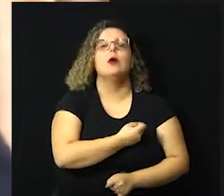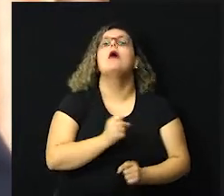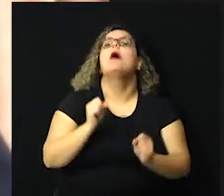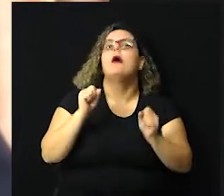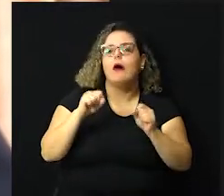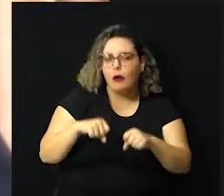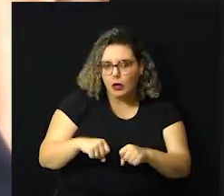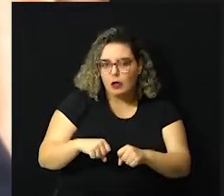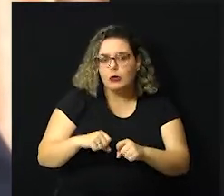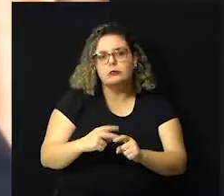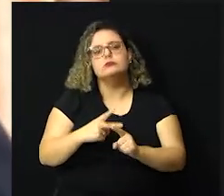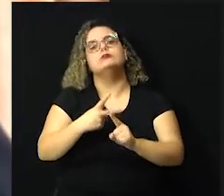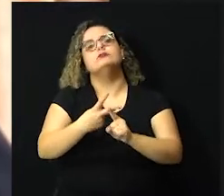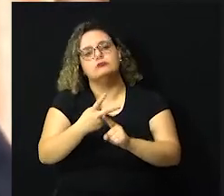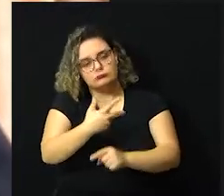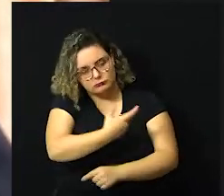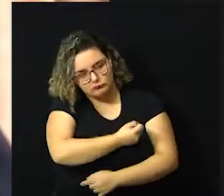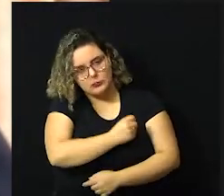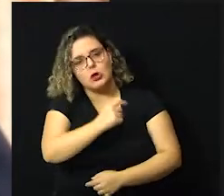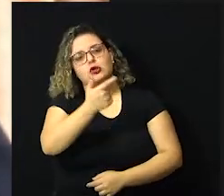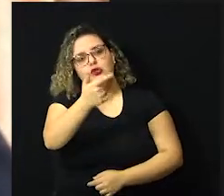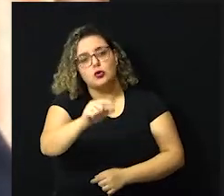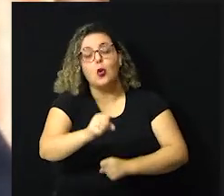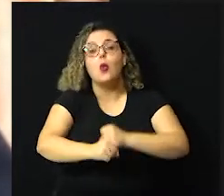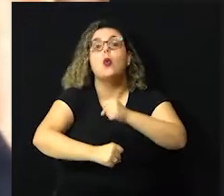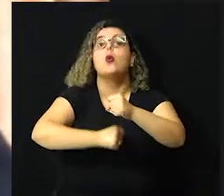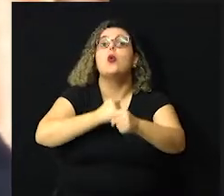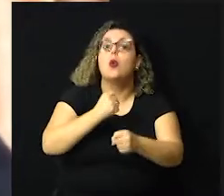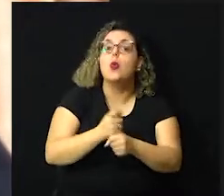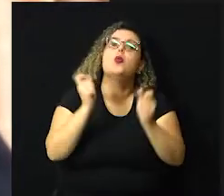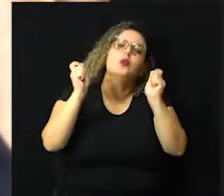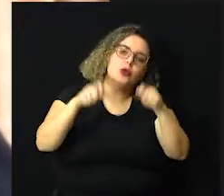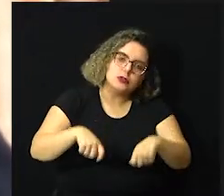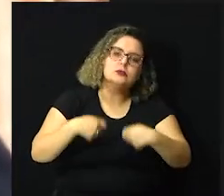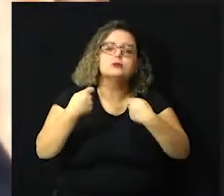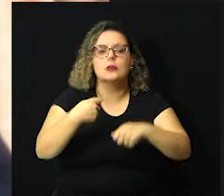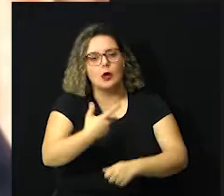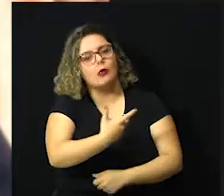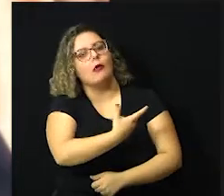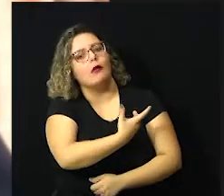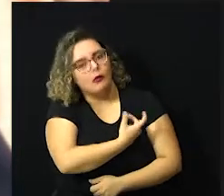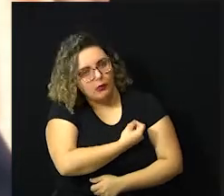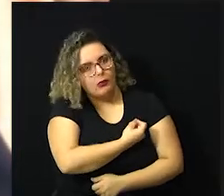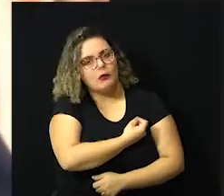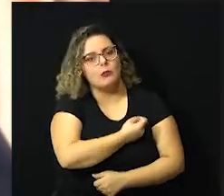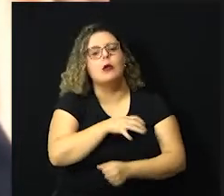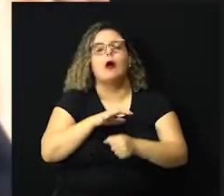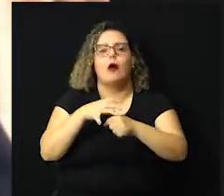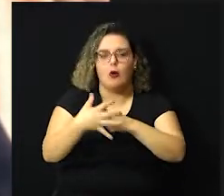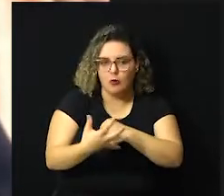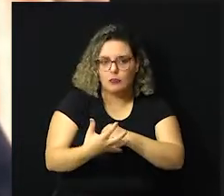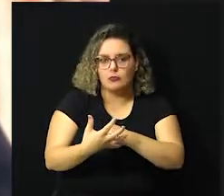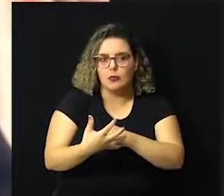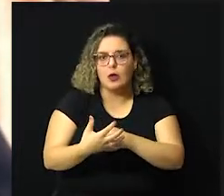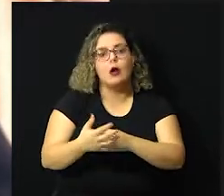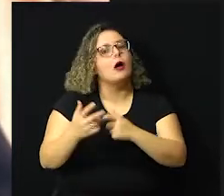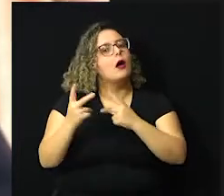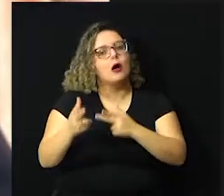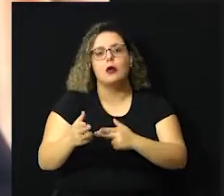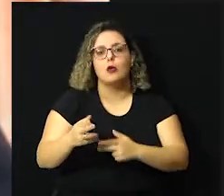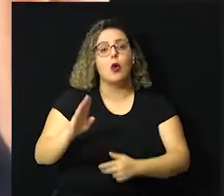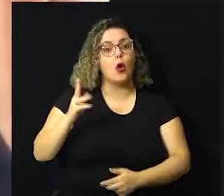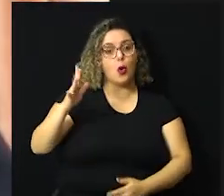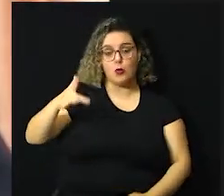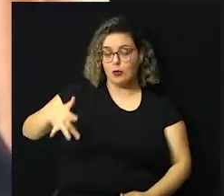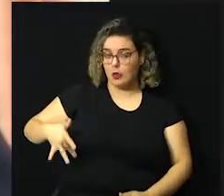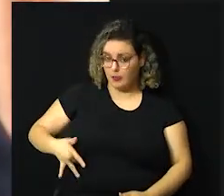aí se preconiza o reforço. Daqui a alguns anos, possivelmente, nós vamos ter que tomar um novo reforço para a Covid. Isso é válido para hepatite